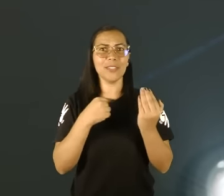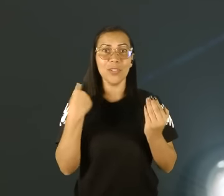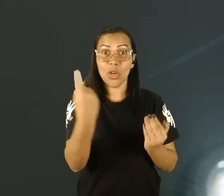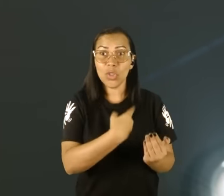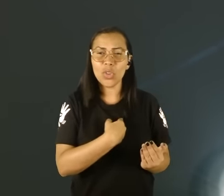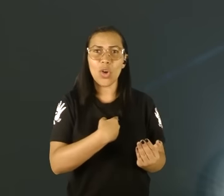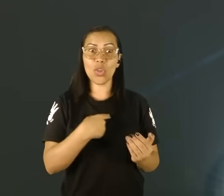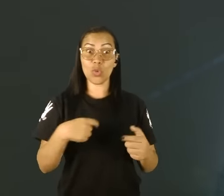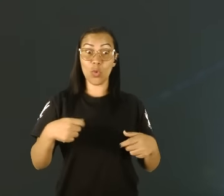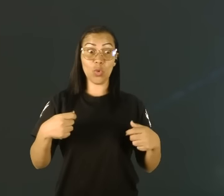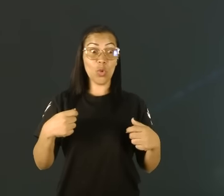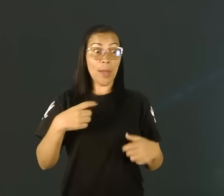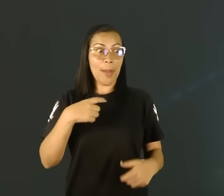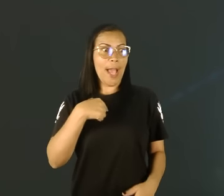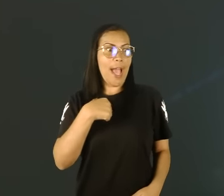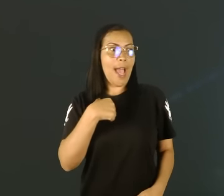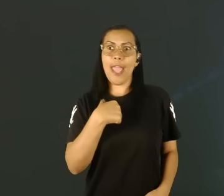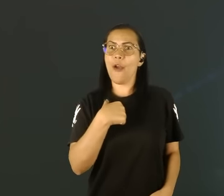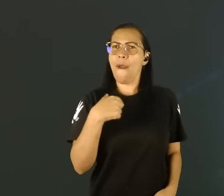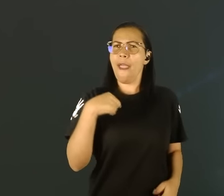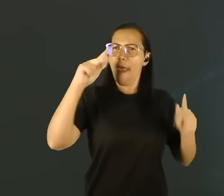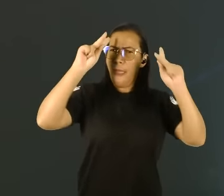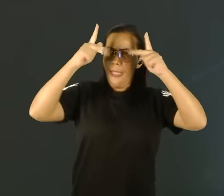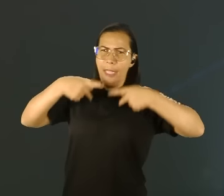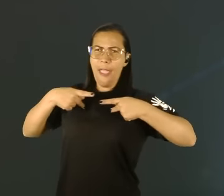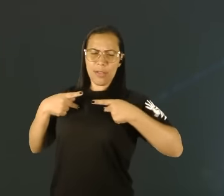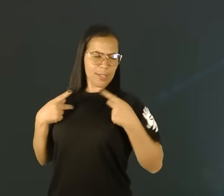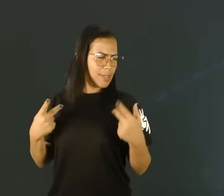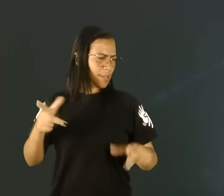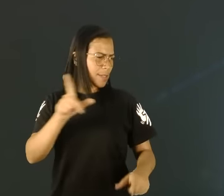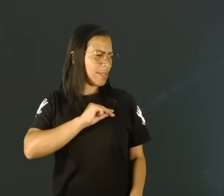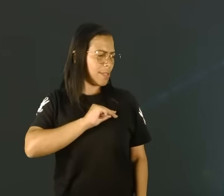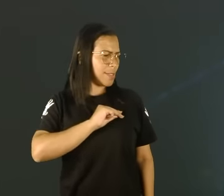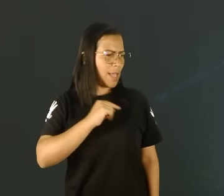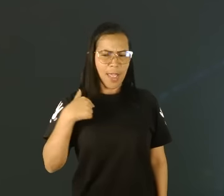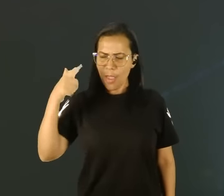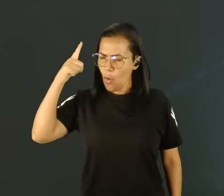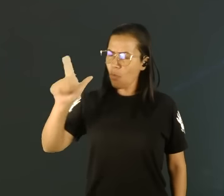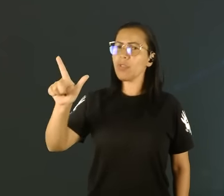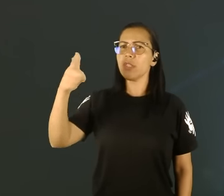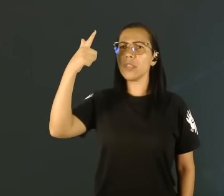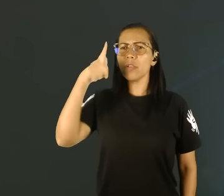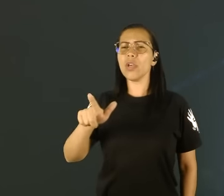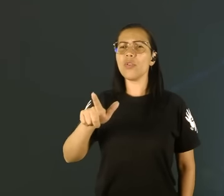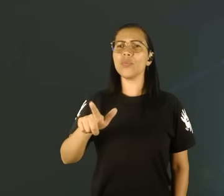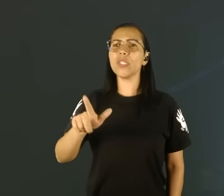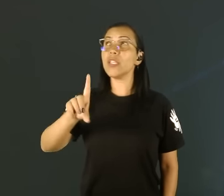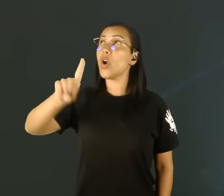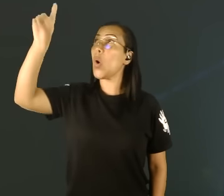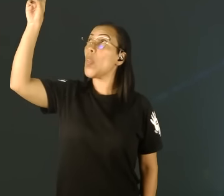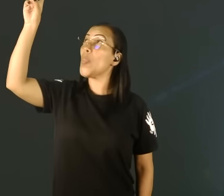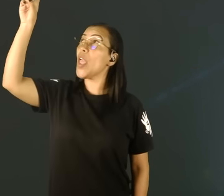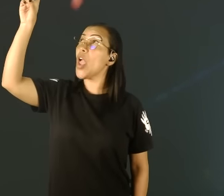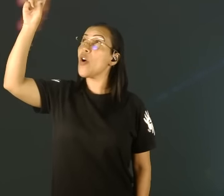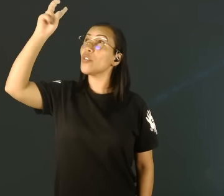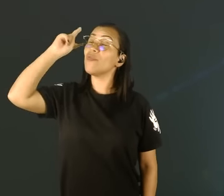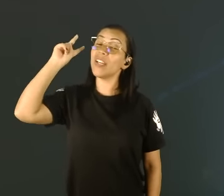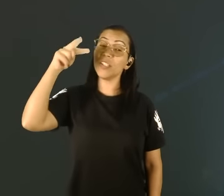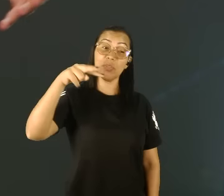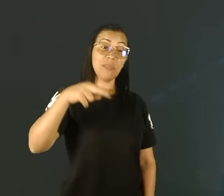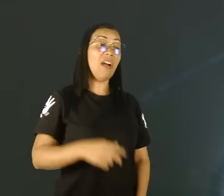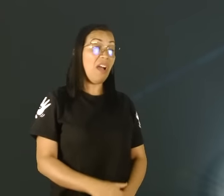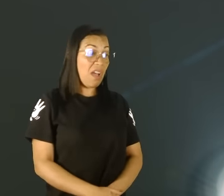sua vida e resolver tudo do seu jeito e querer remoer o passado, remoer o presente, adivinhar o futuro e de repente você está